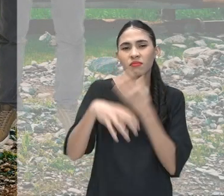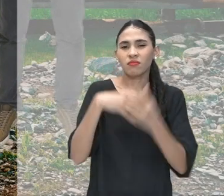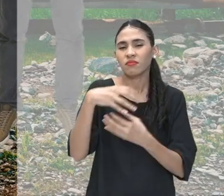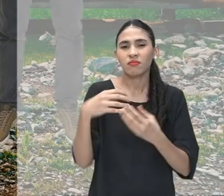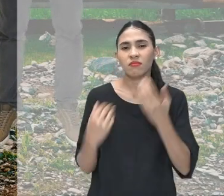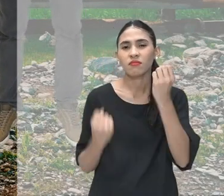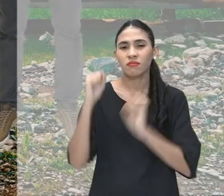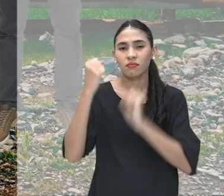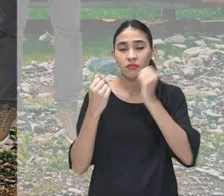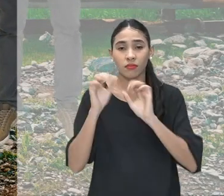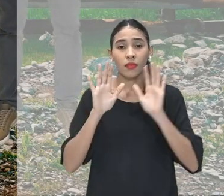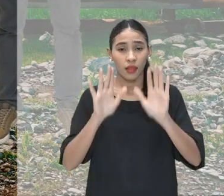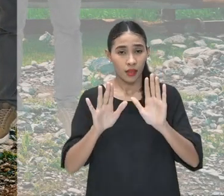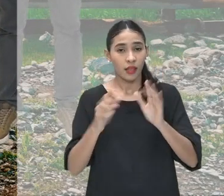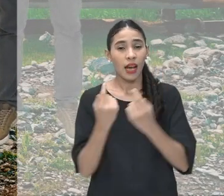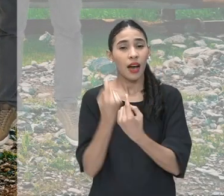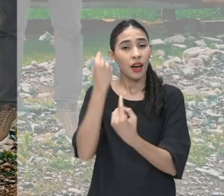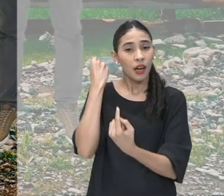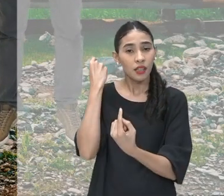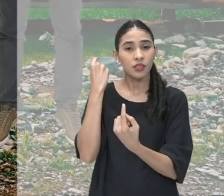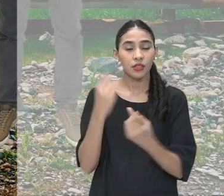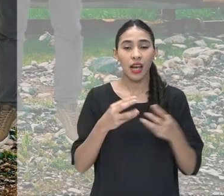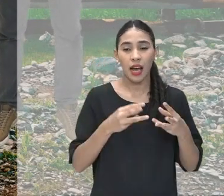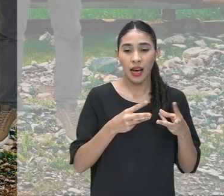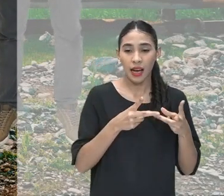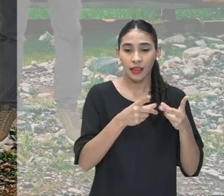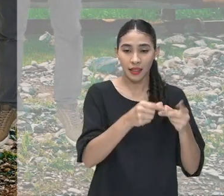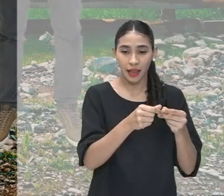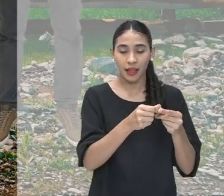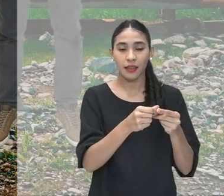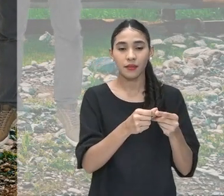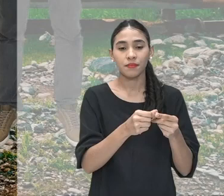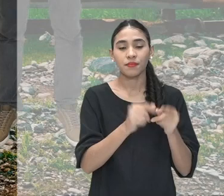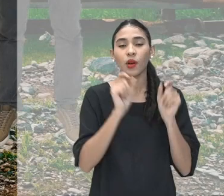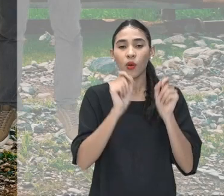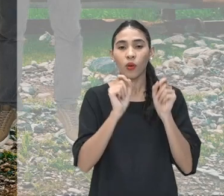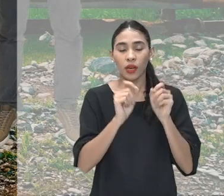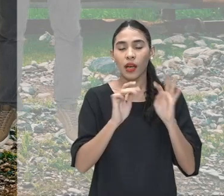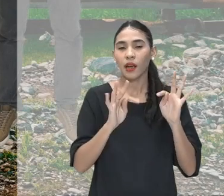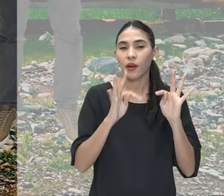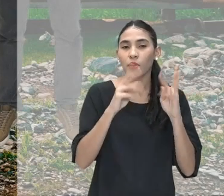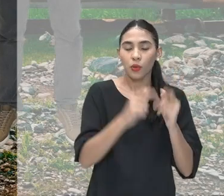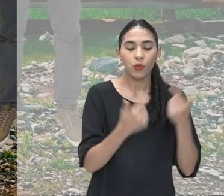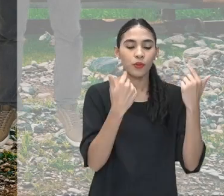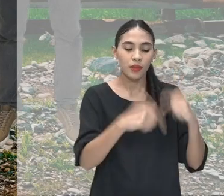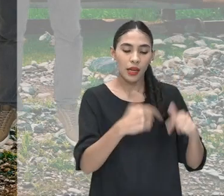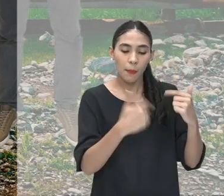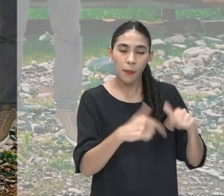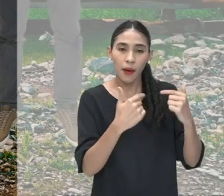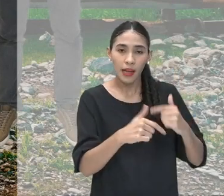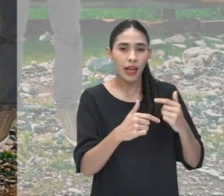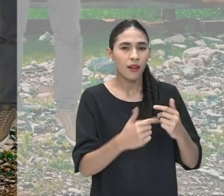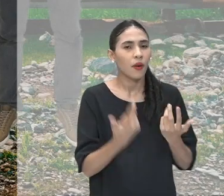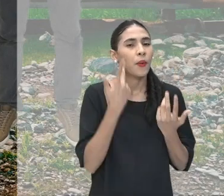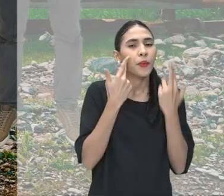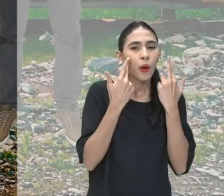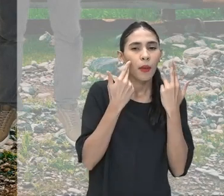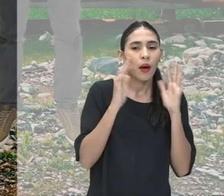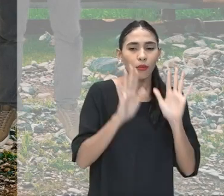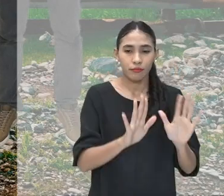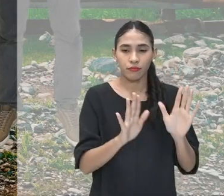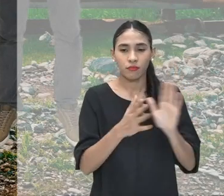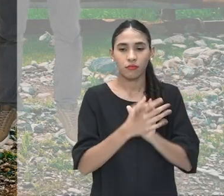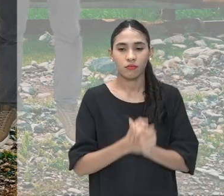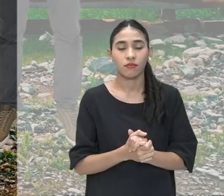Vejam, antigamente as terras eram comunais, todo mundo ali trabalhava de forma comum. E,